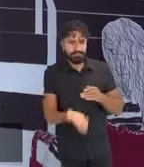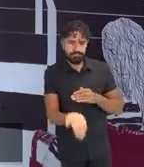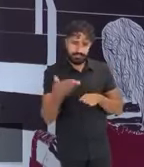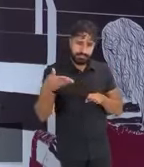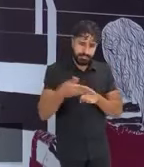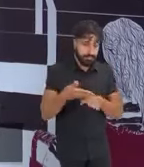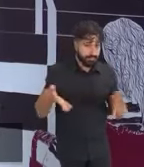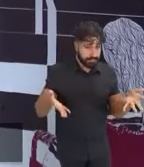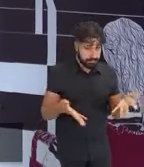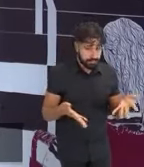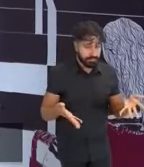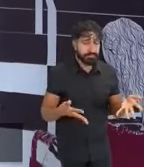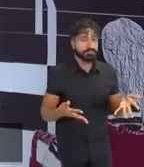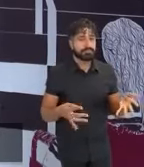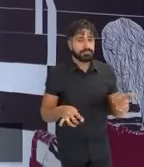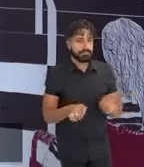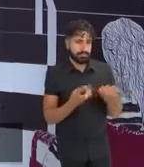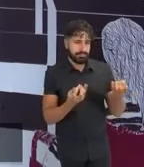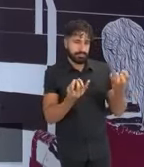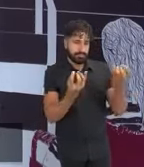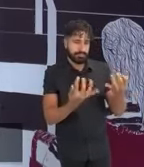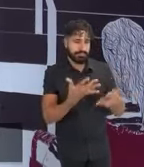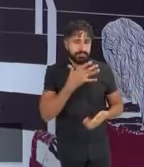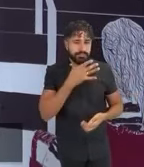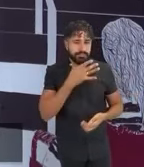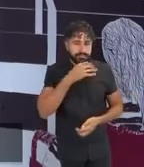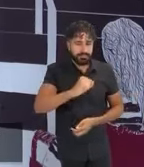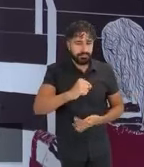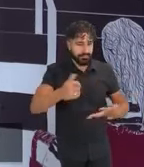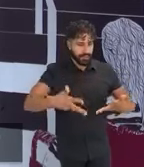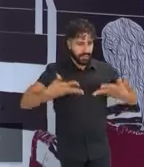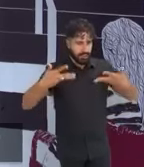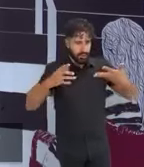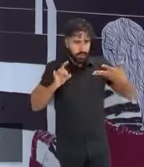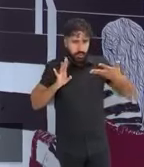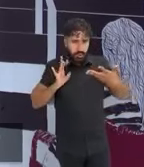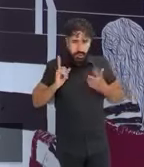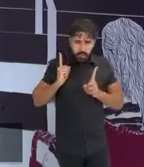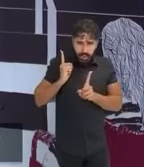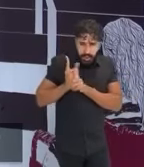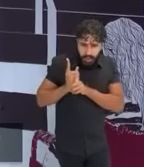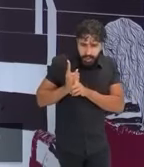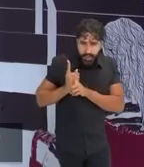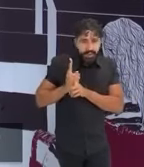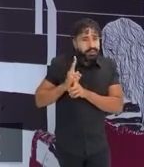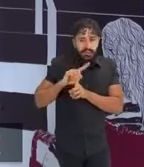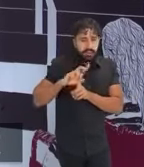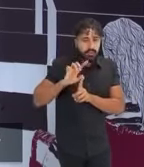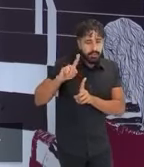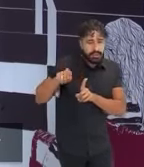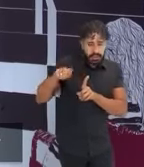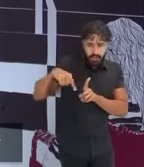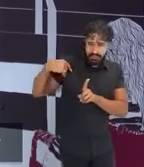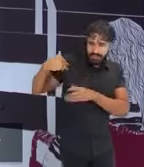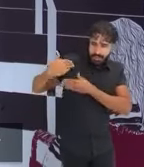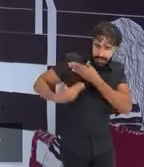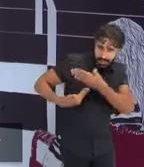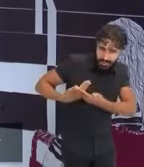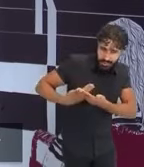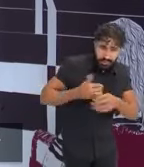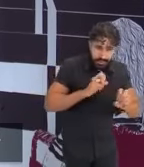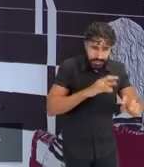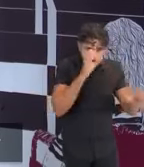hoje e, como diz Paulo Freire, a alegria não chega apenas no encontro do achado, mas faz parte do processo da busca. Ensinar e aprender